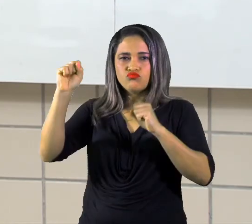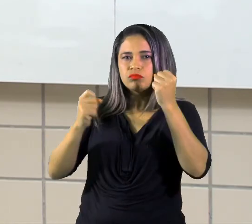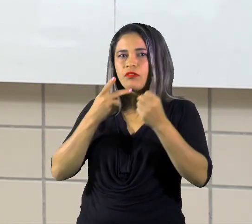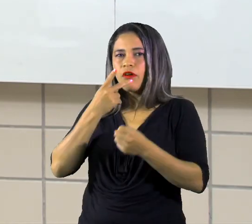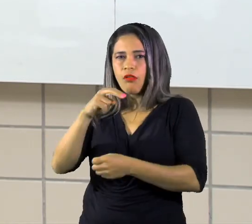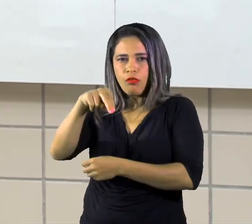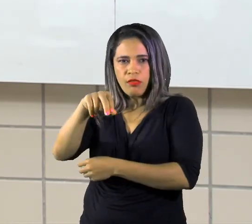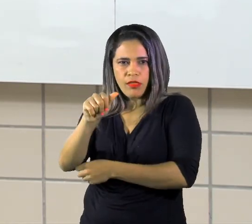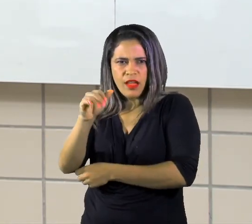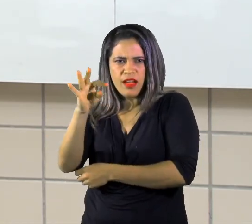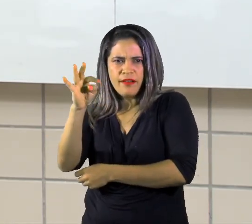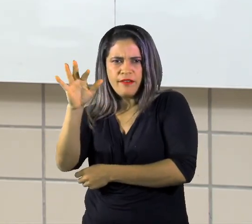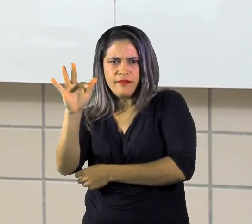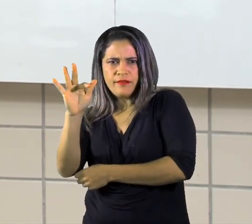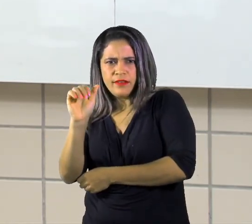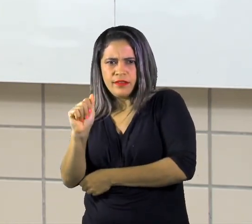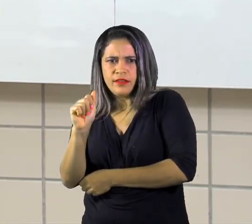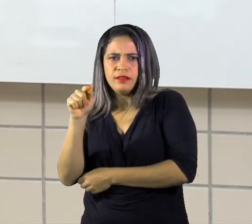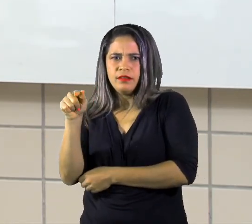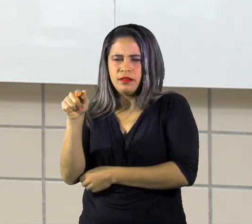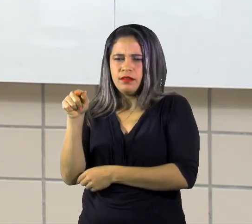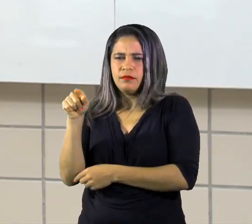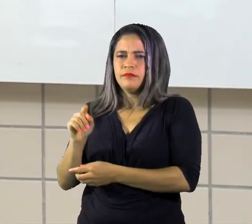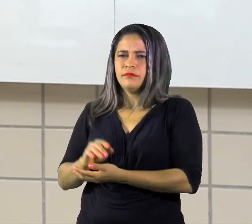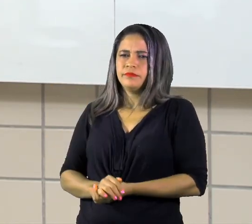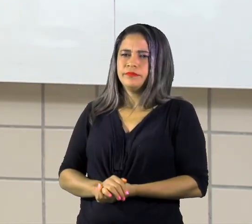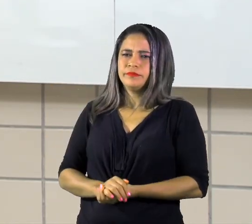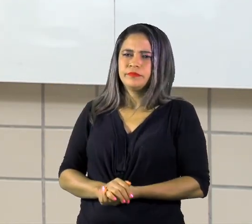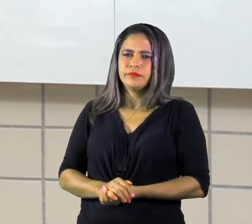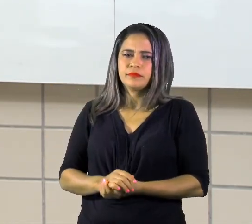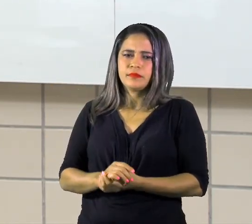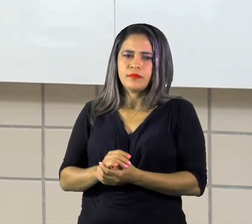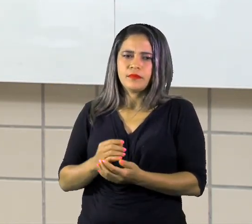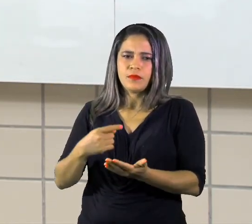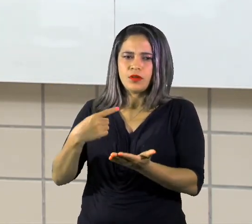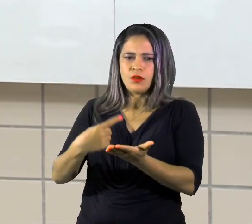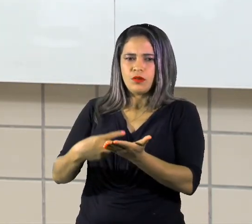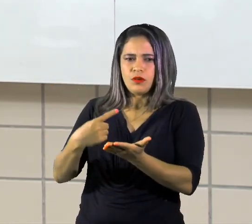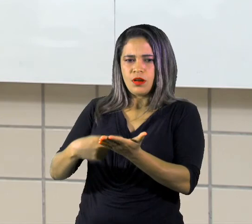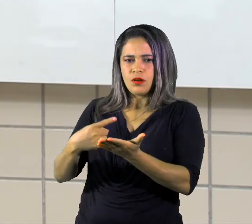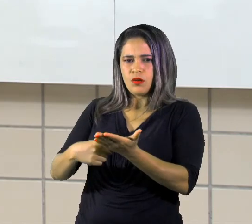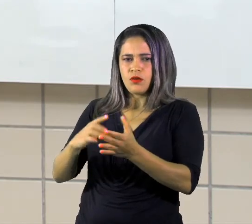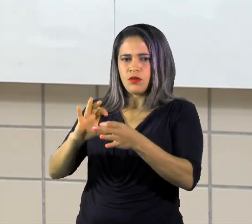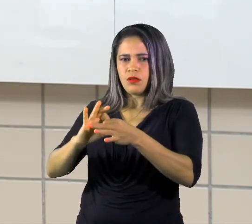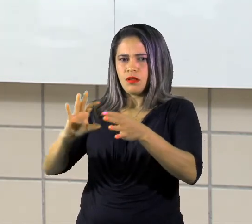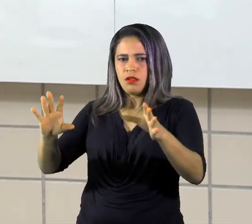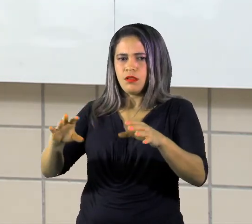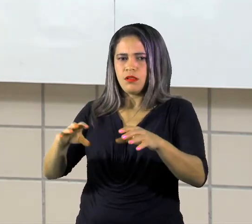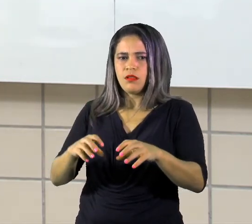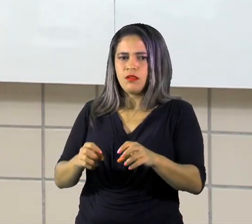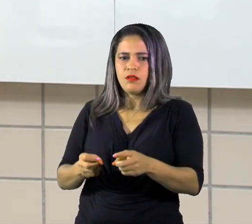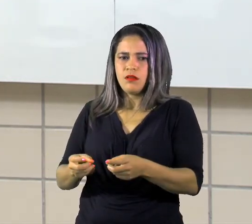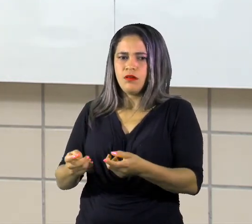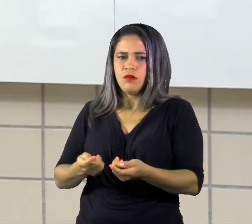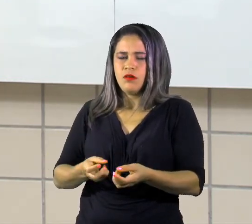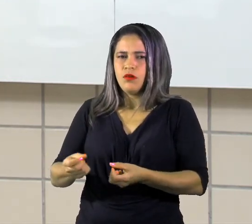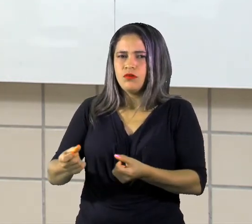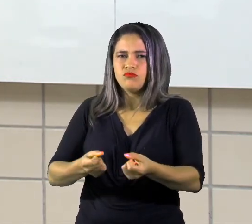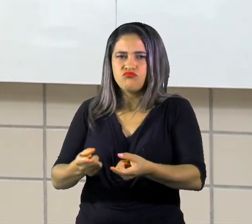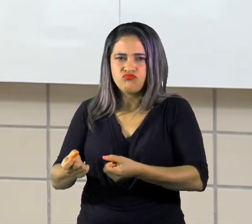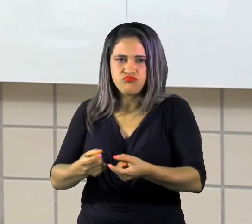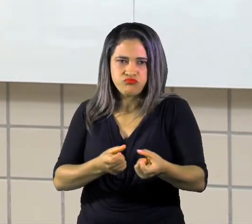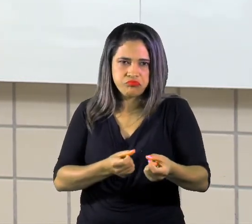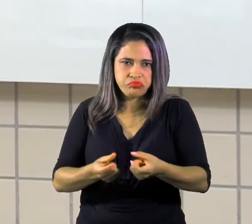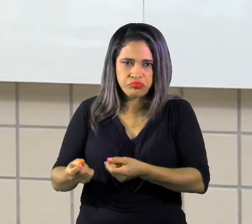NAFTA, que é o Acordo de Livre Comércio da América do Norte. Falamos um pouco sobre o Canadá e,